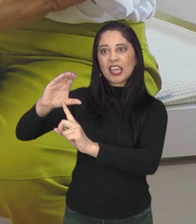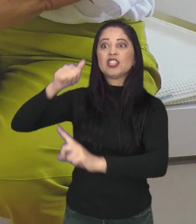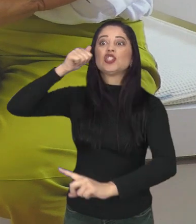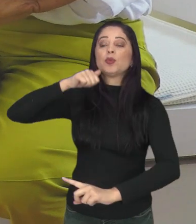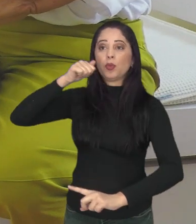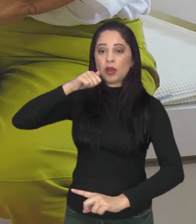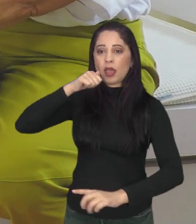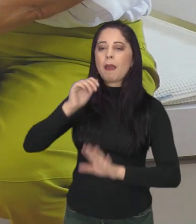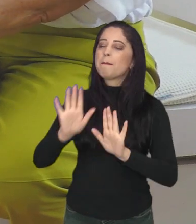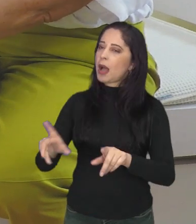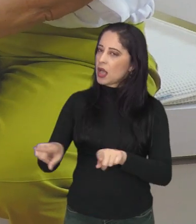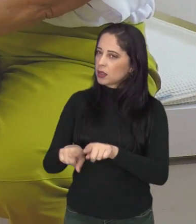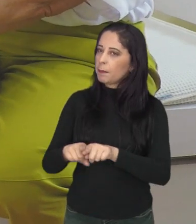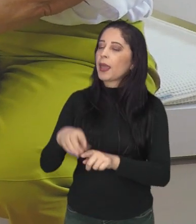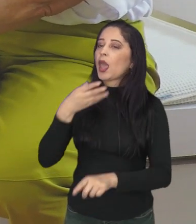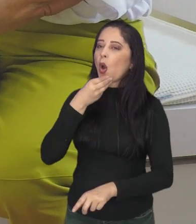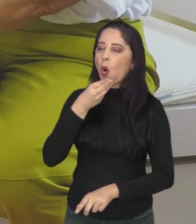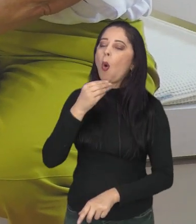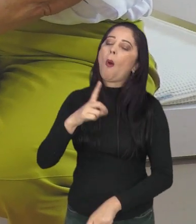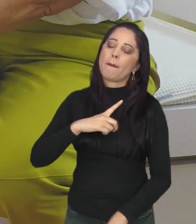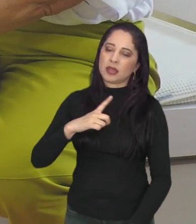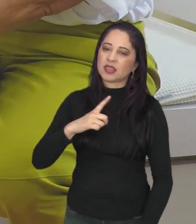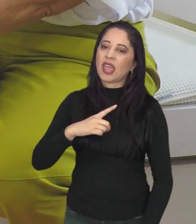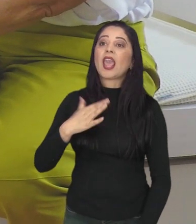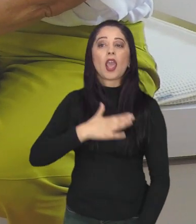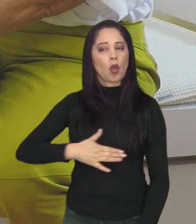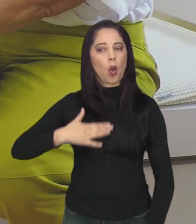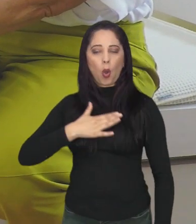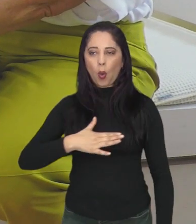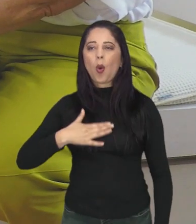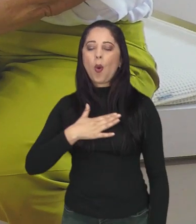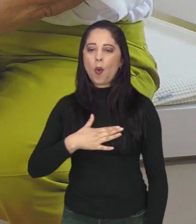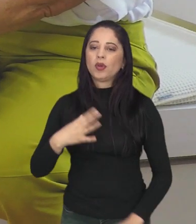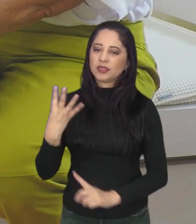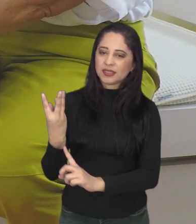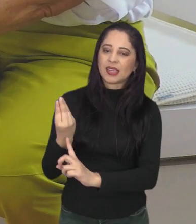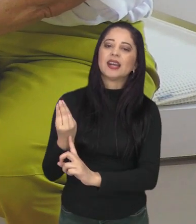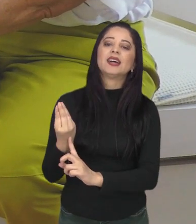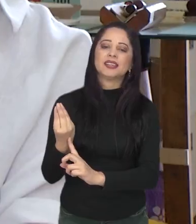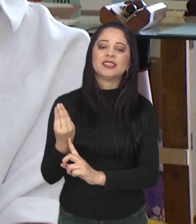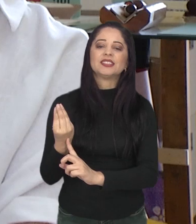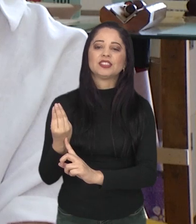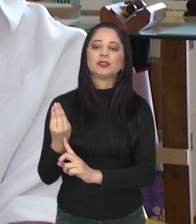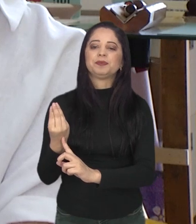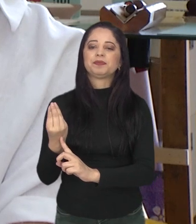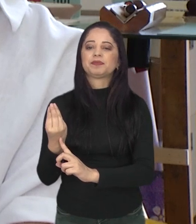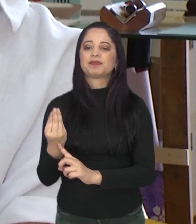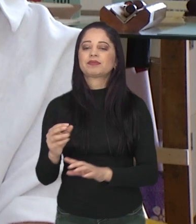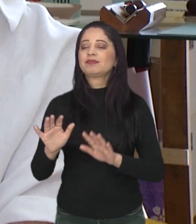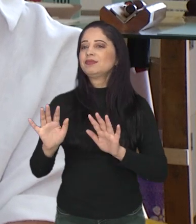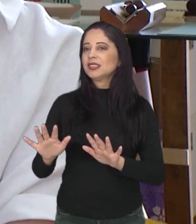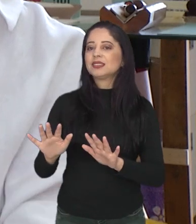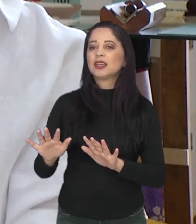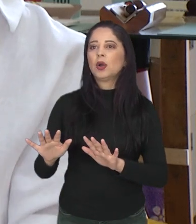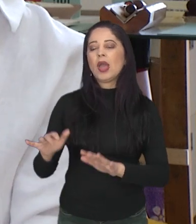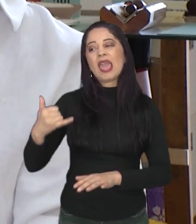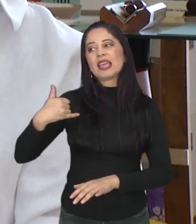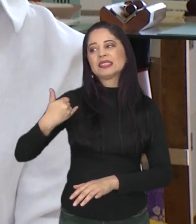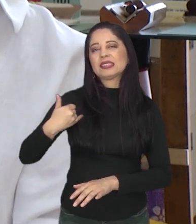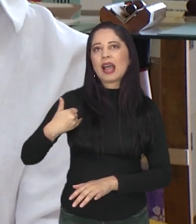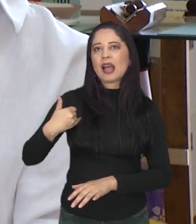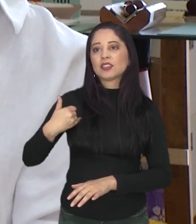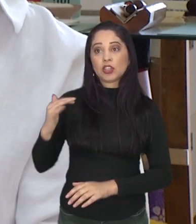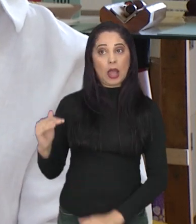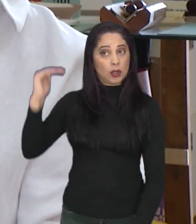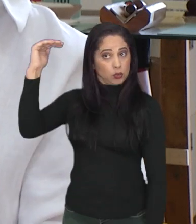né mas eu tenho um público masculino também que curte muito né e e são assim